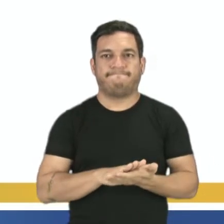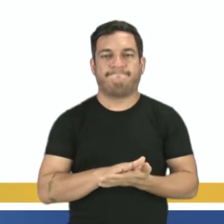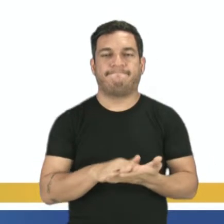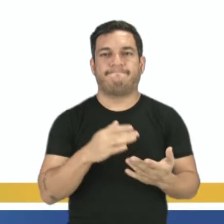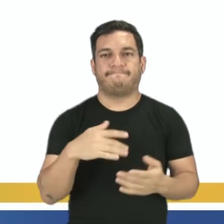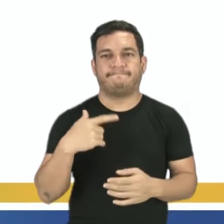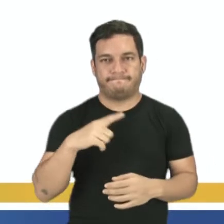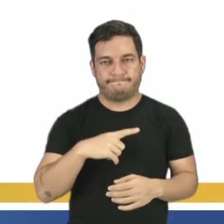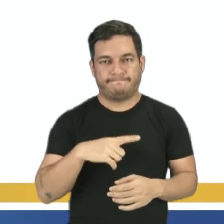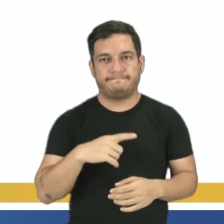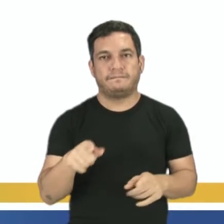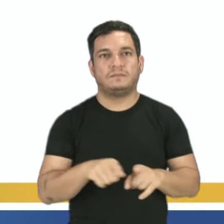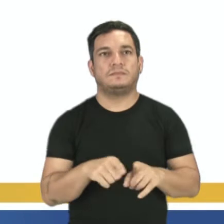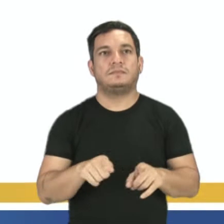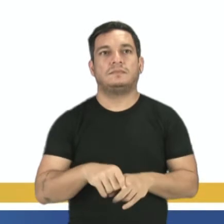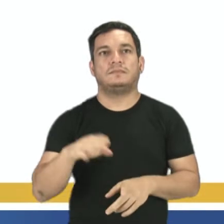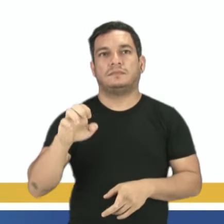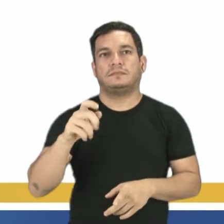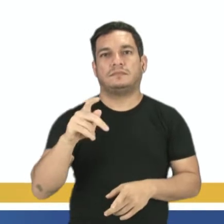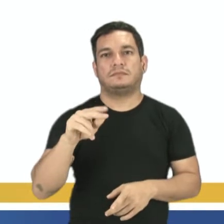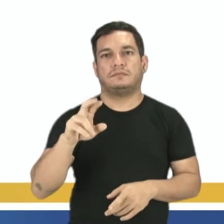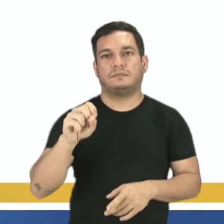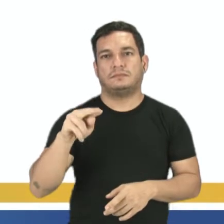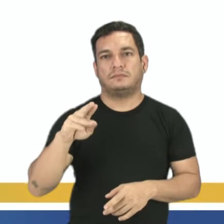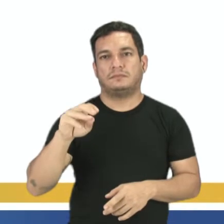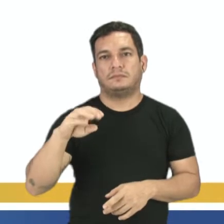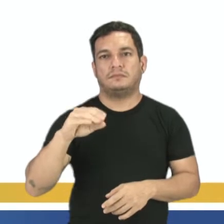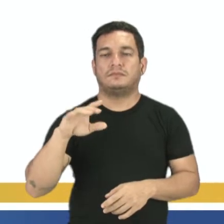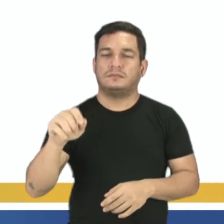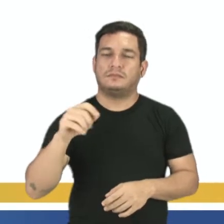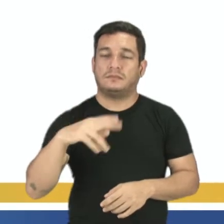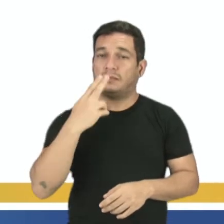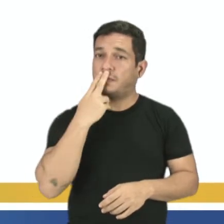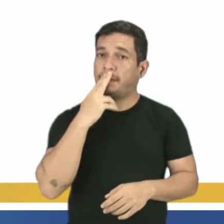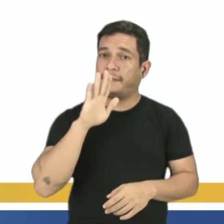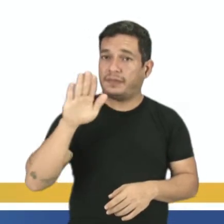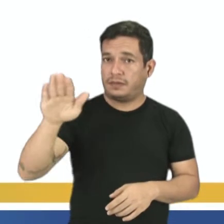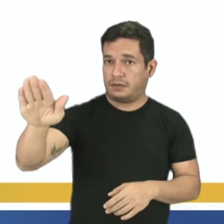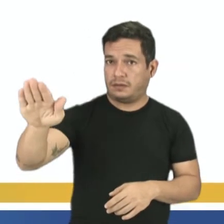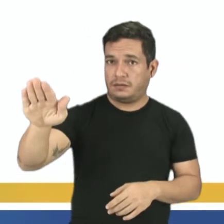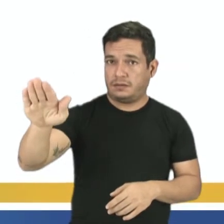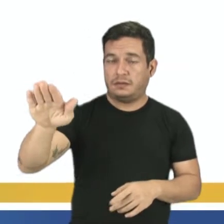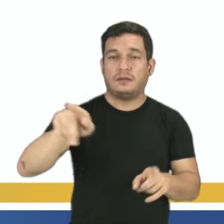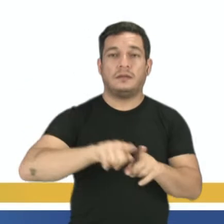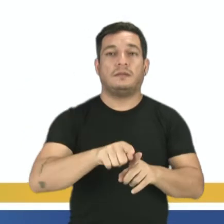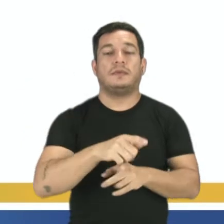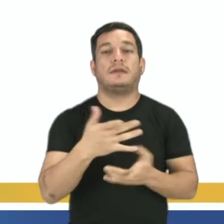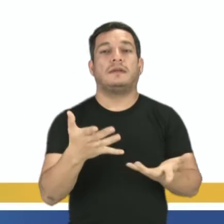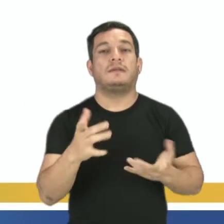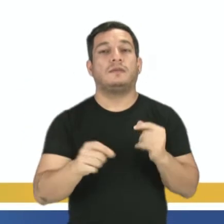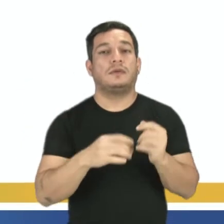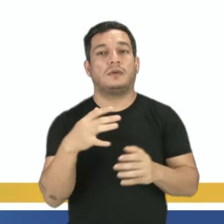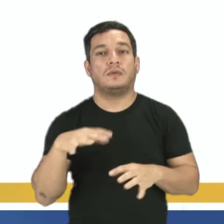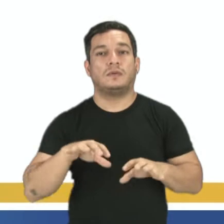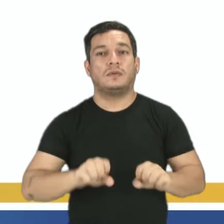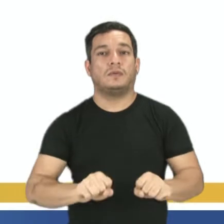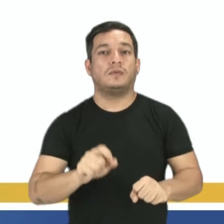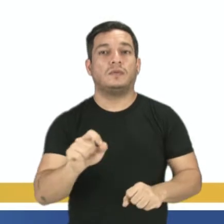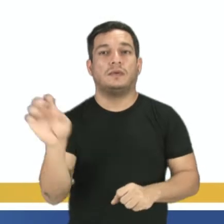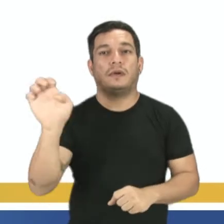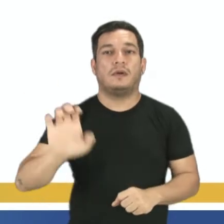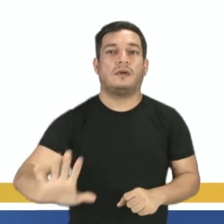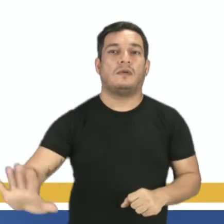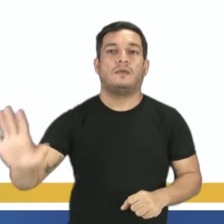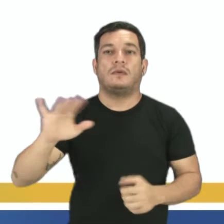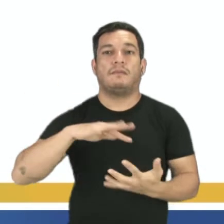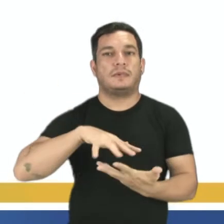existe, né? E o expansionismo territorial. Então, Hitler, ele almejava conquistar não somente a